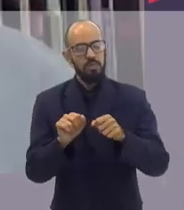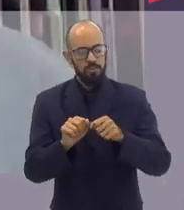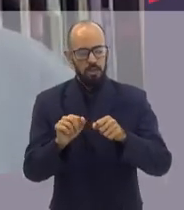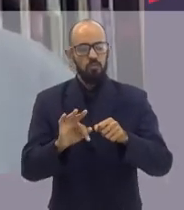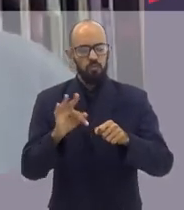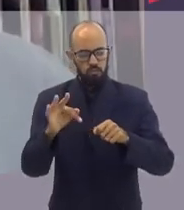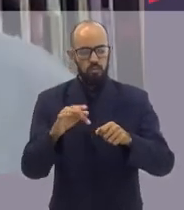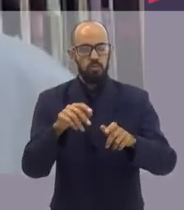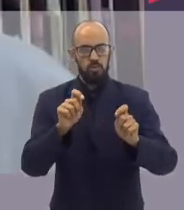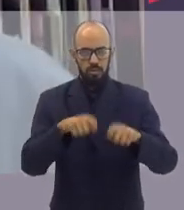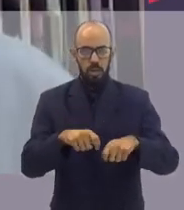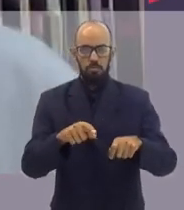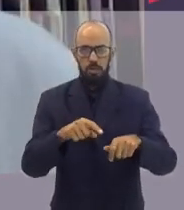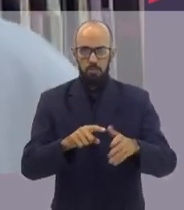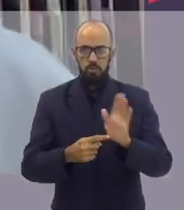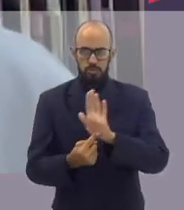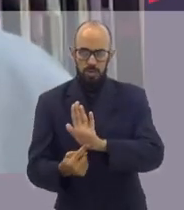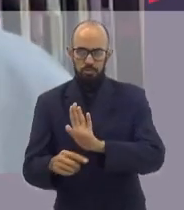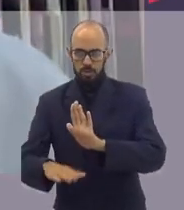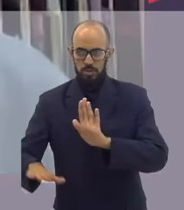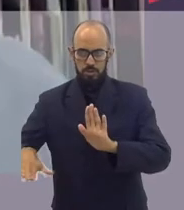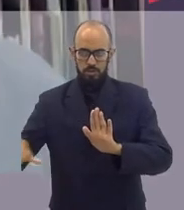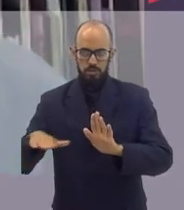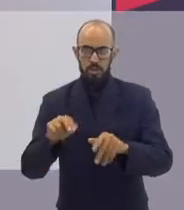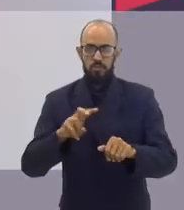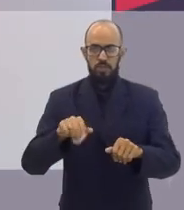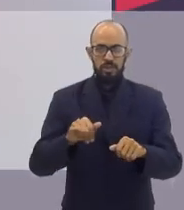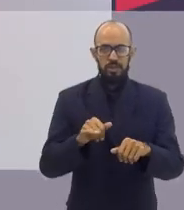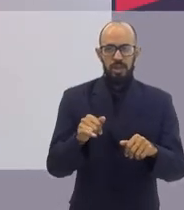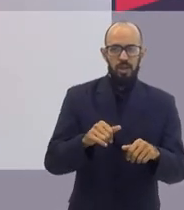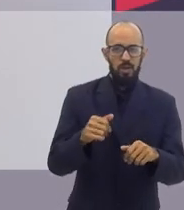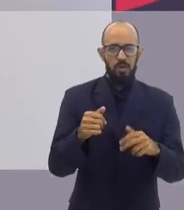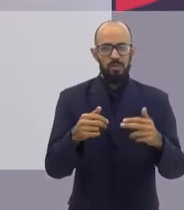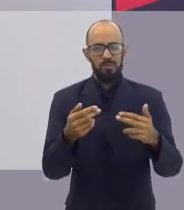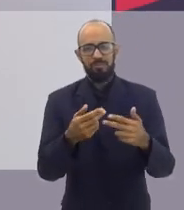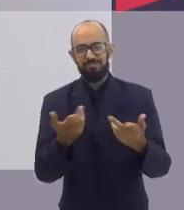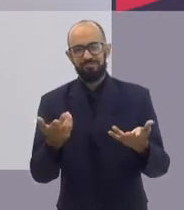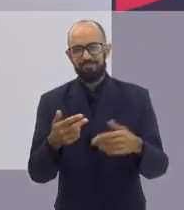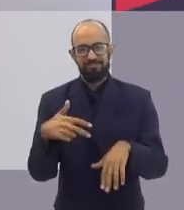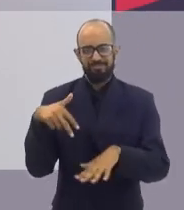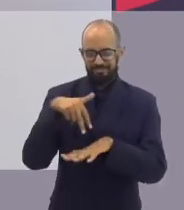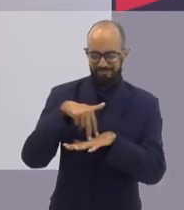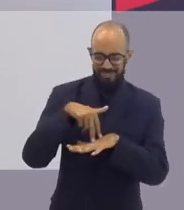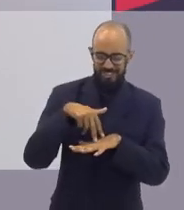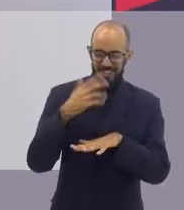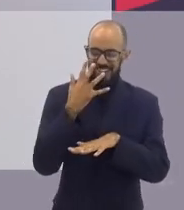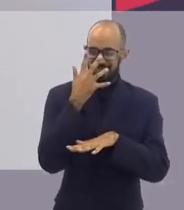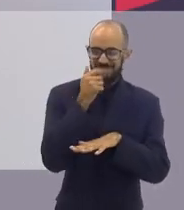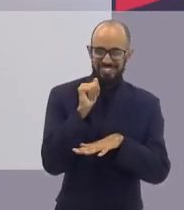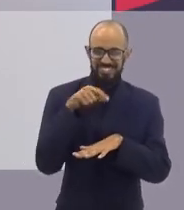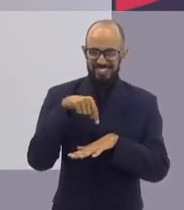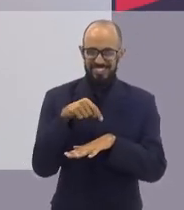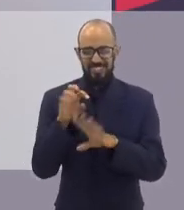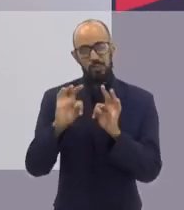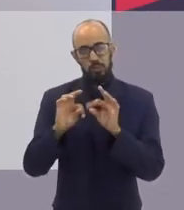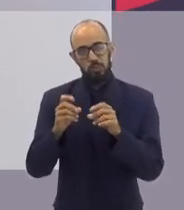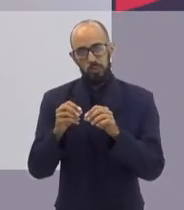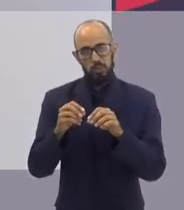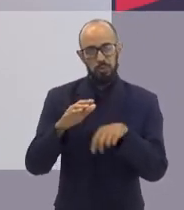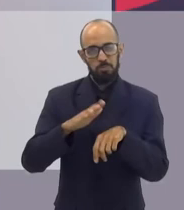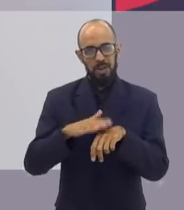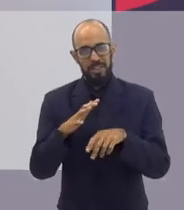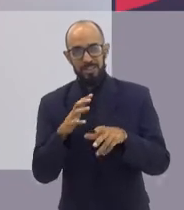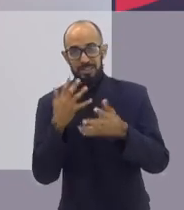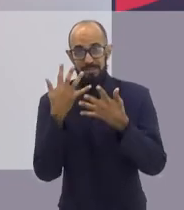que tem uma linguagem mais simples, pode mostrar até para criança. E aí vai ter um personagem bonitinho, vai ter uma médica bonitinho, um médico, sabe?